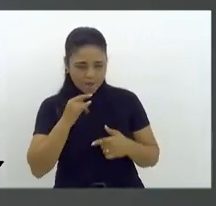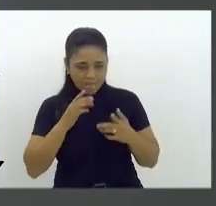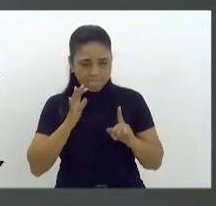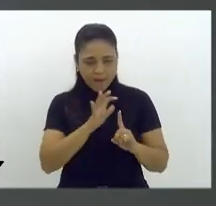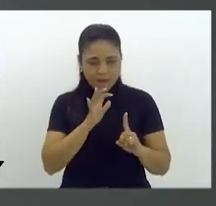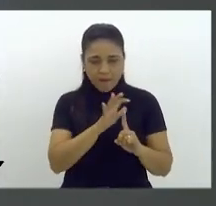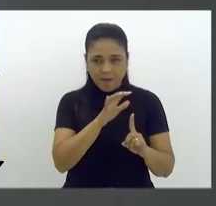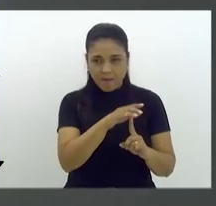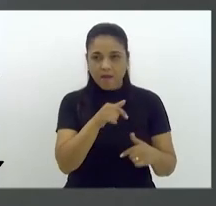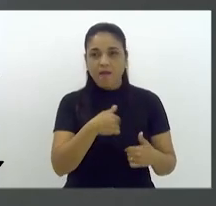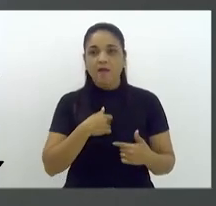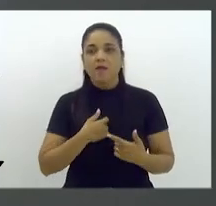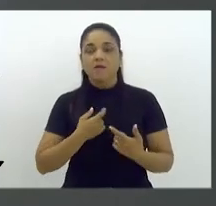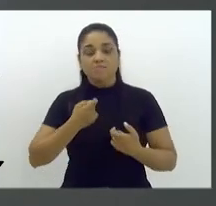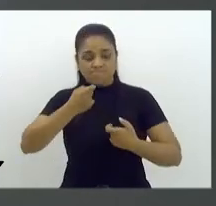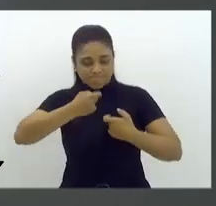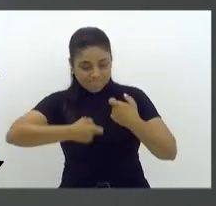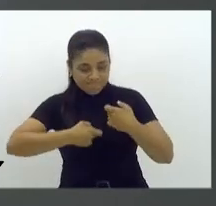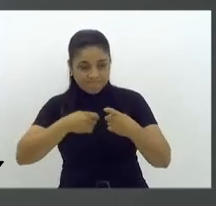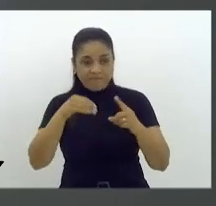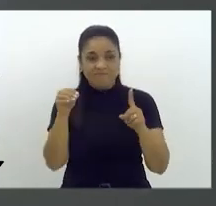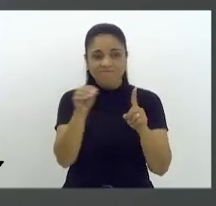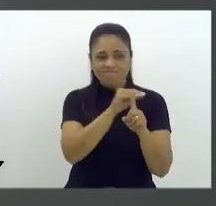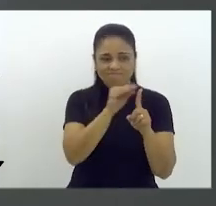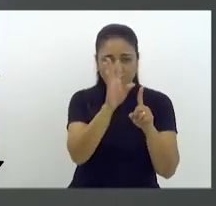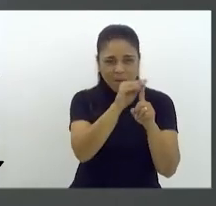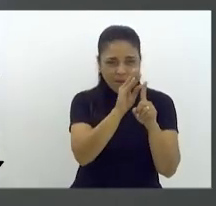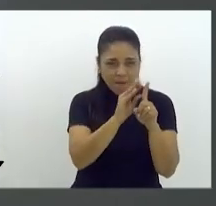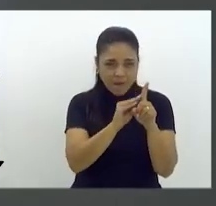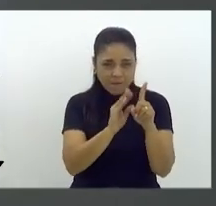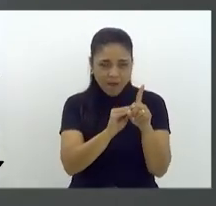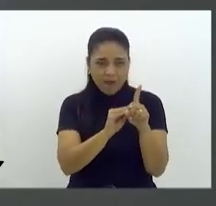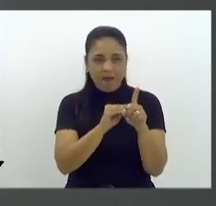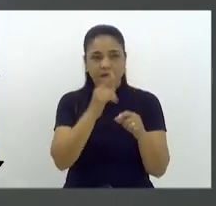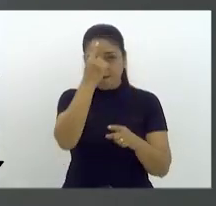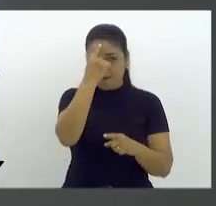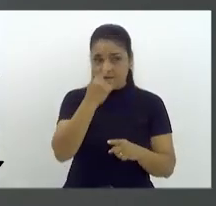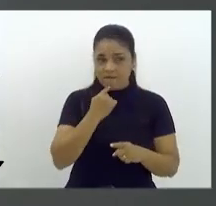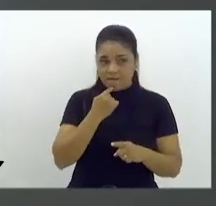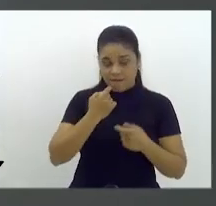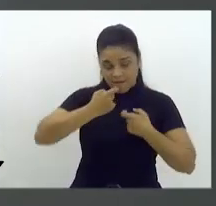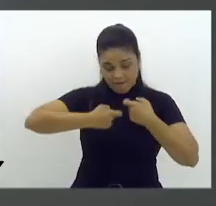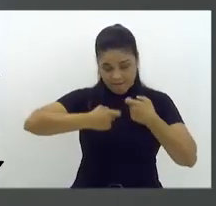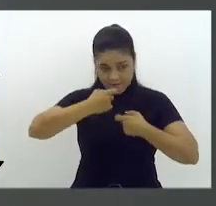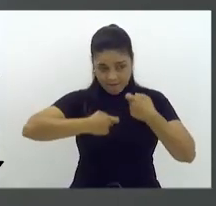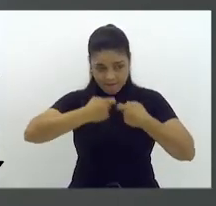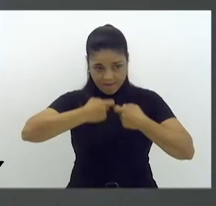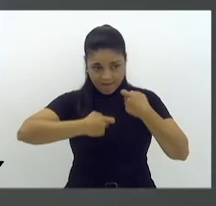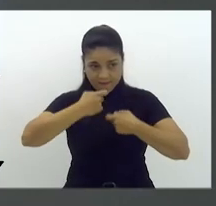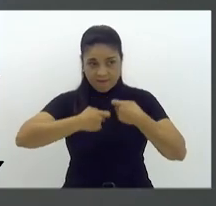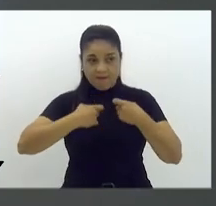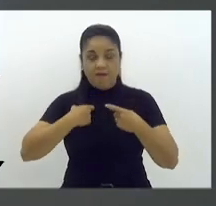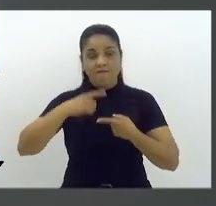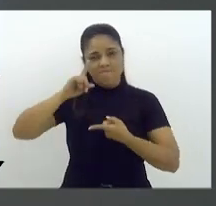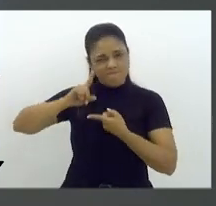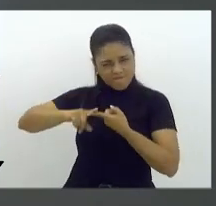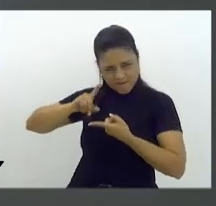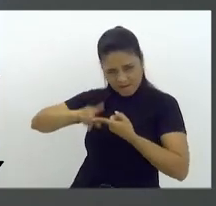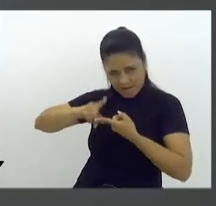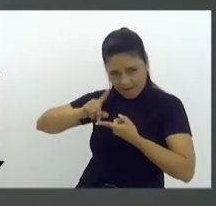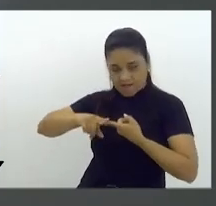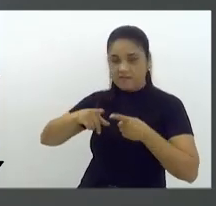importunação sexual divulgação de cena íntima ou registro na autorizado de cena íntima que é pornografia de vingança normalmente